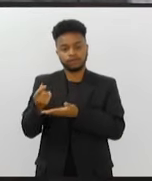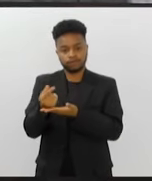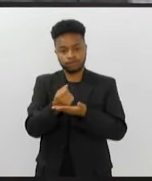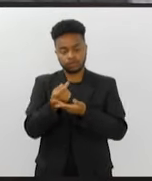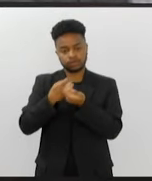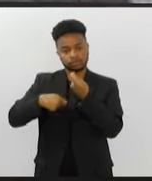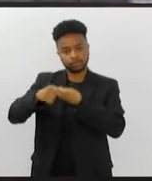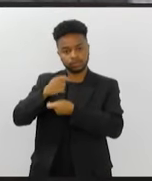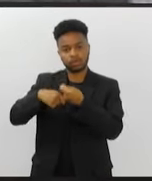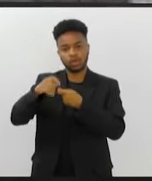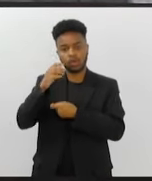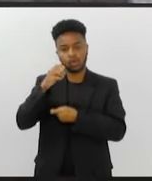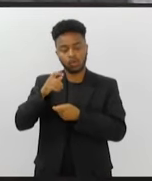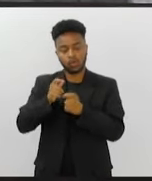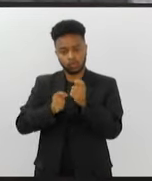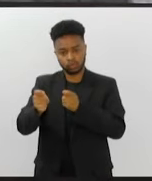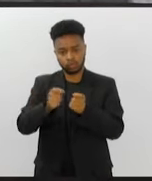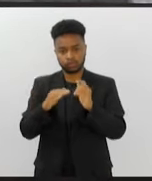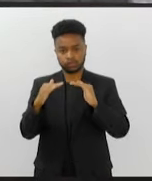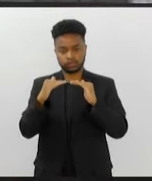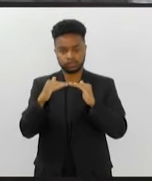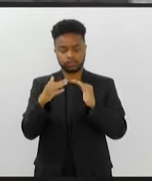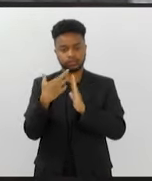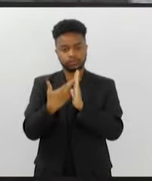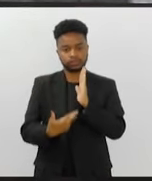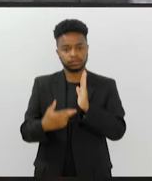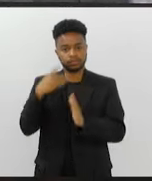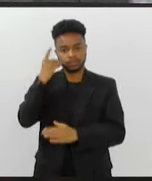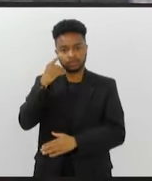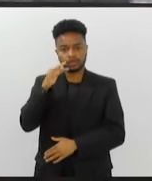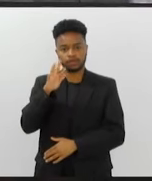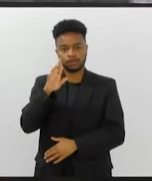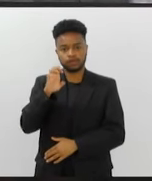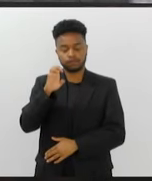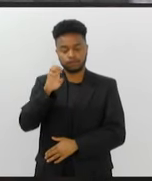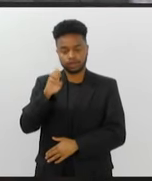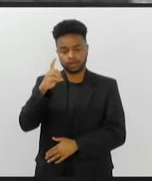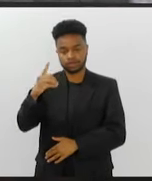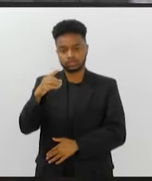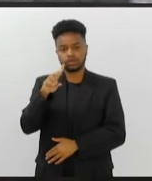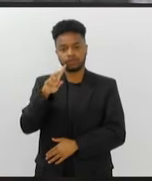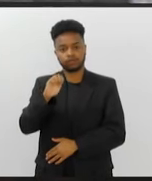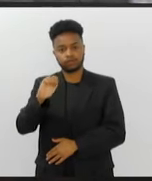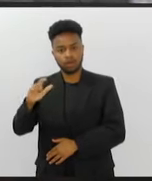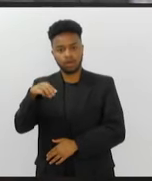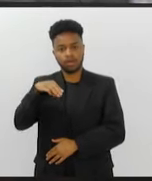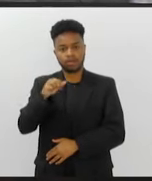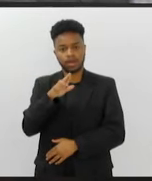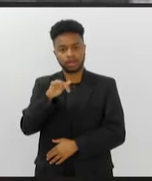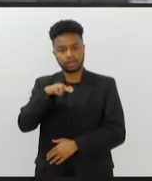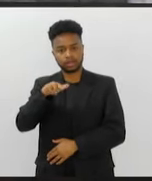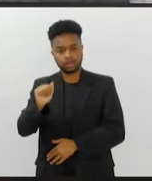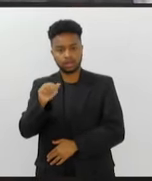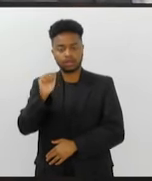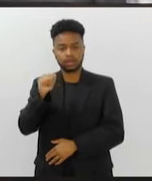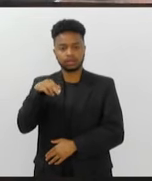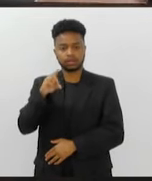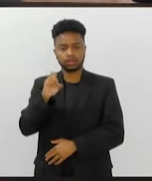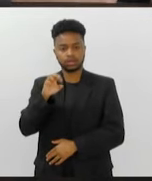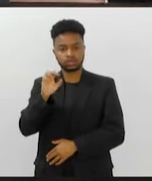fiscalização financeira e controle favorável. Relatores, deputados Fred Pacheco, Val Ceasa, Marina do MST, Anderson Moraes e